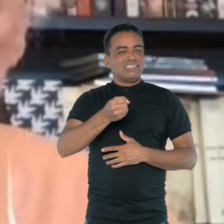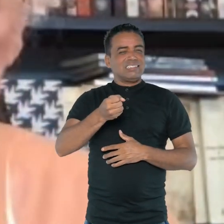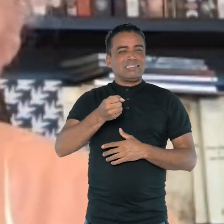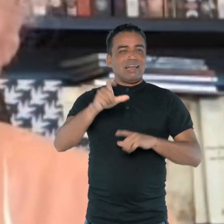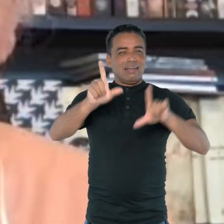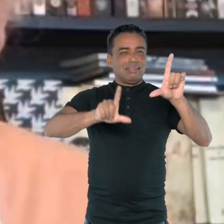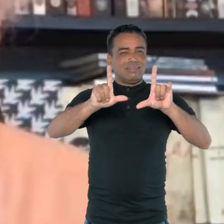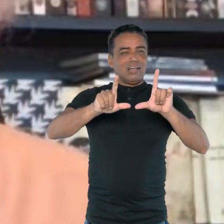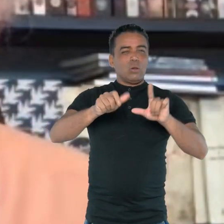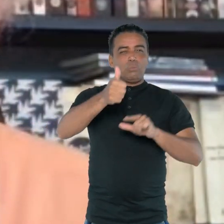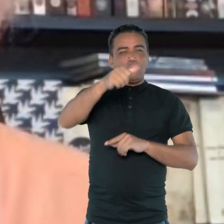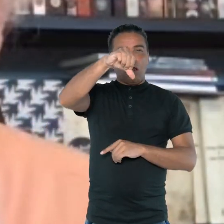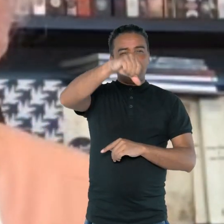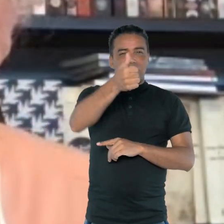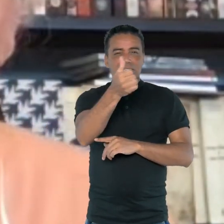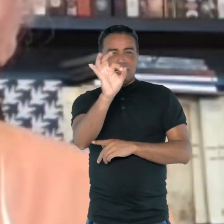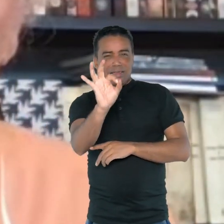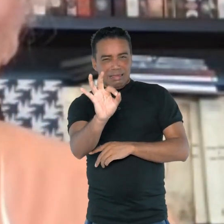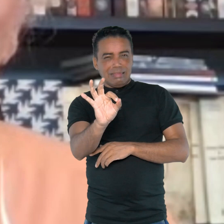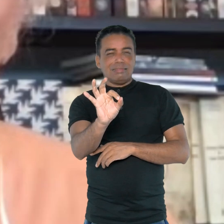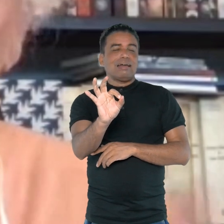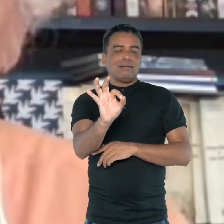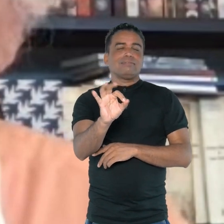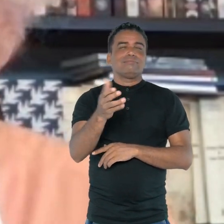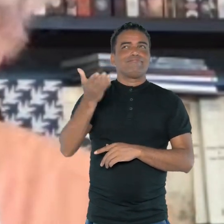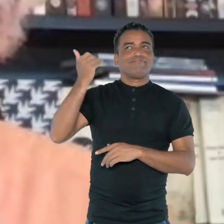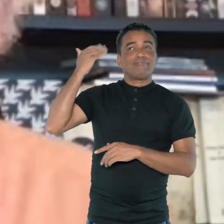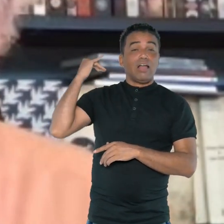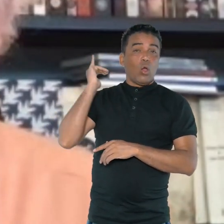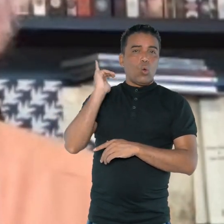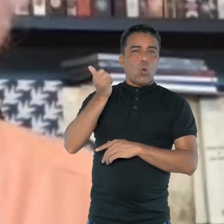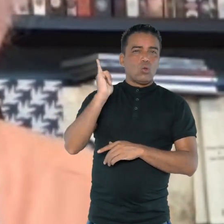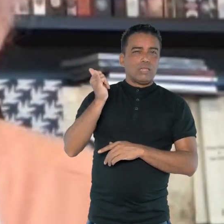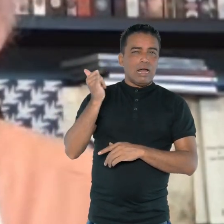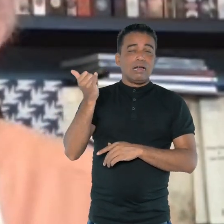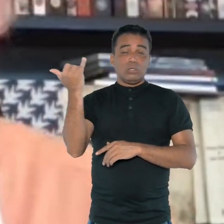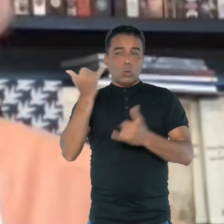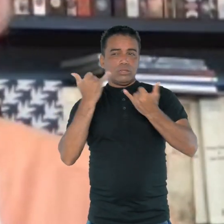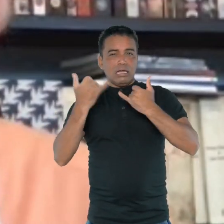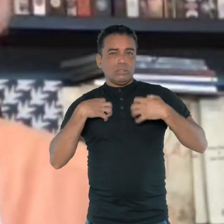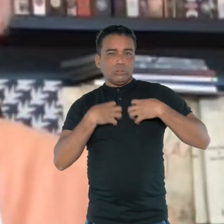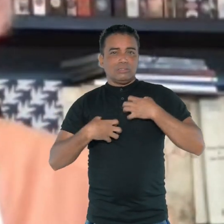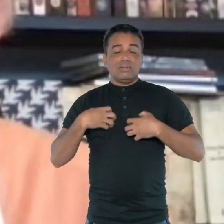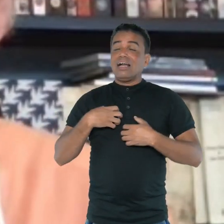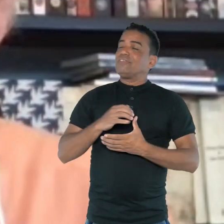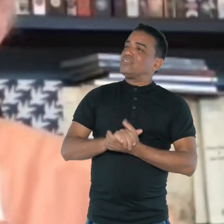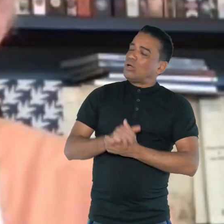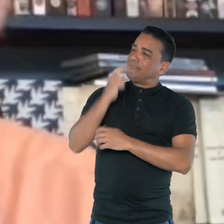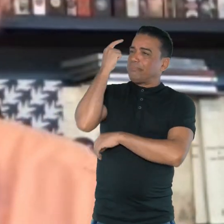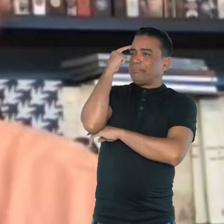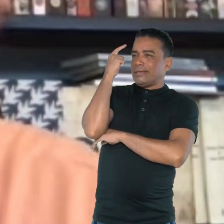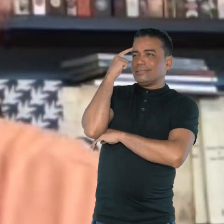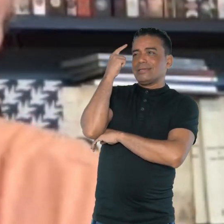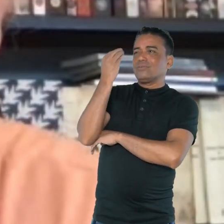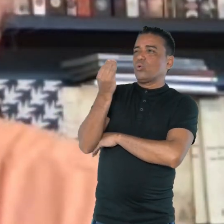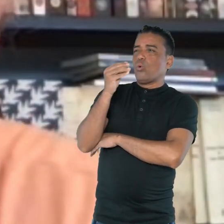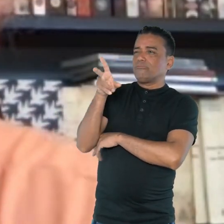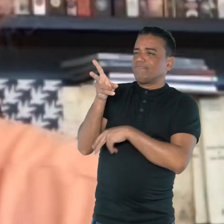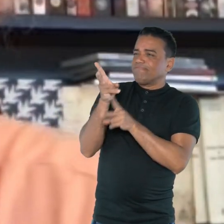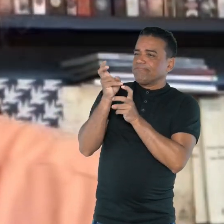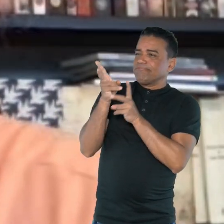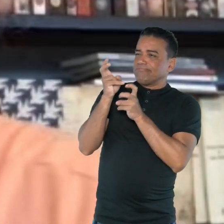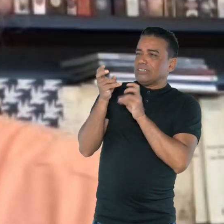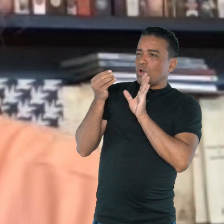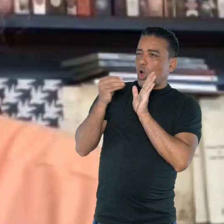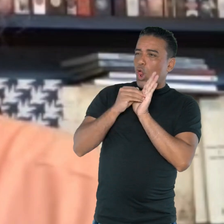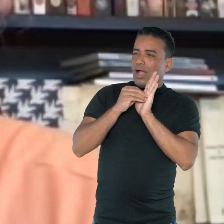dos anos 1960 ainda. Contando as suas aflições, e você só está pensando em como utilizar aquilo